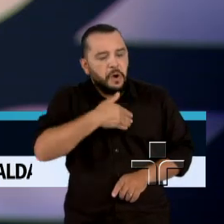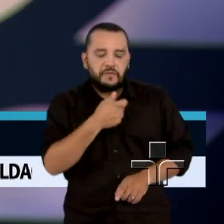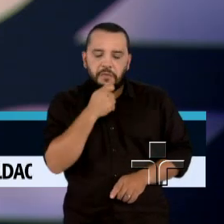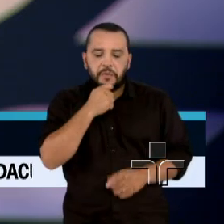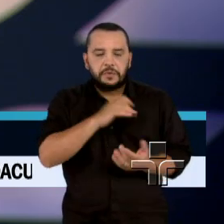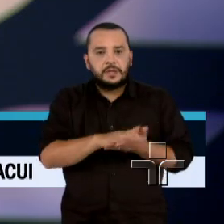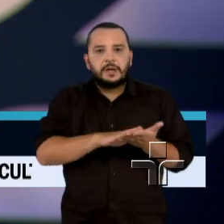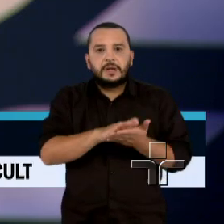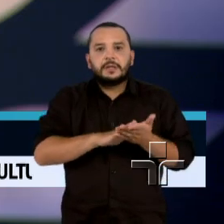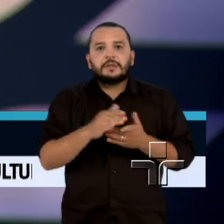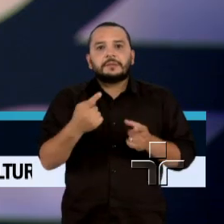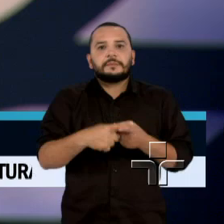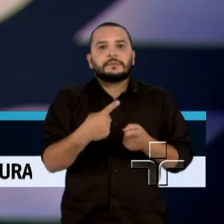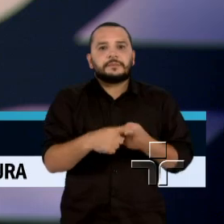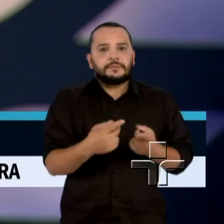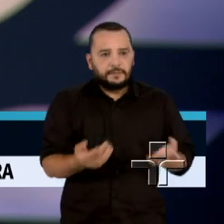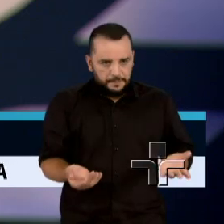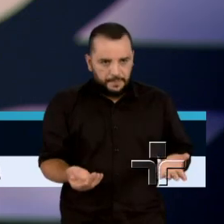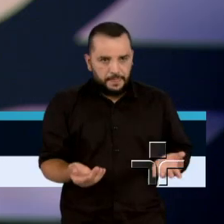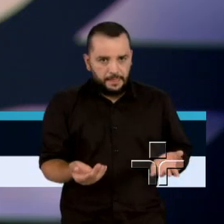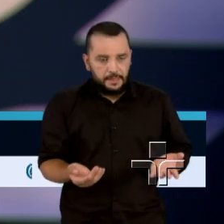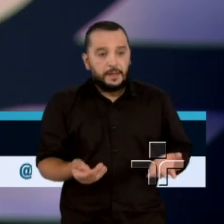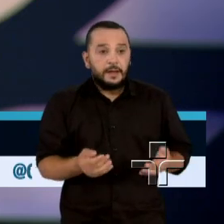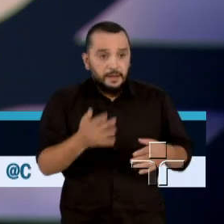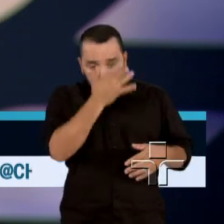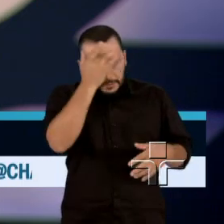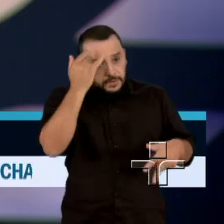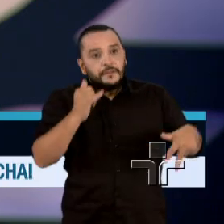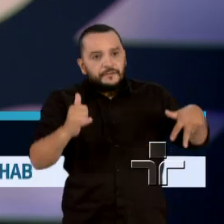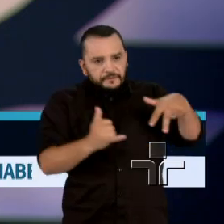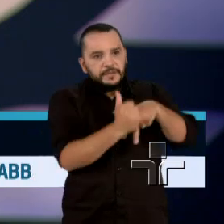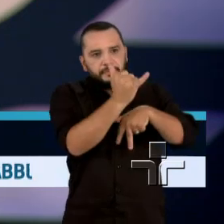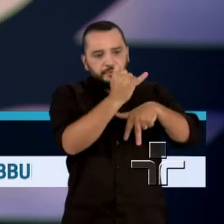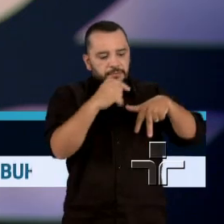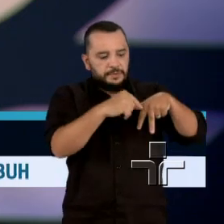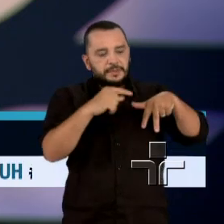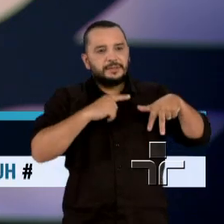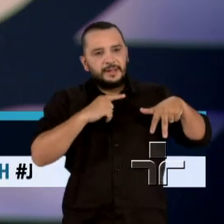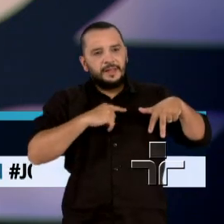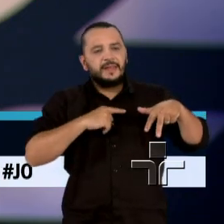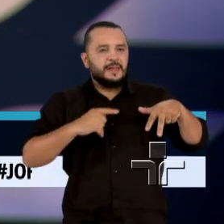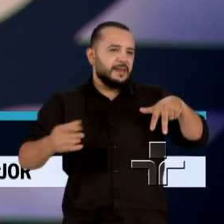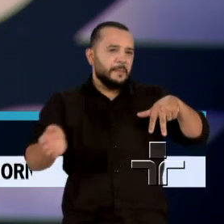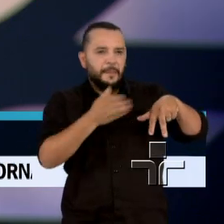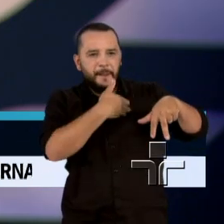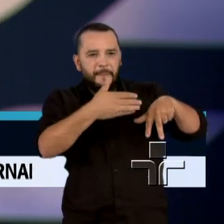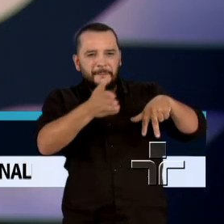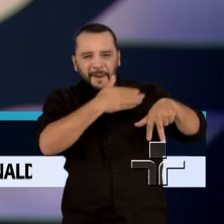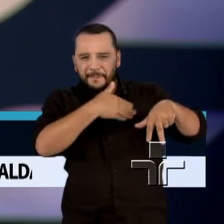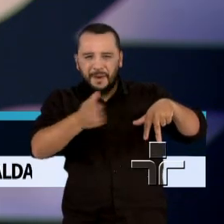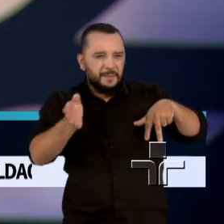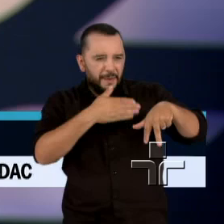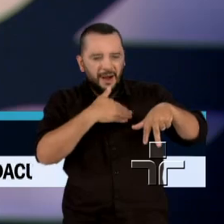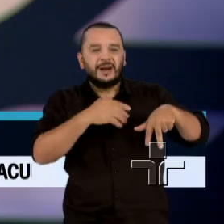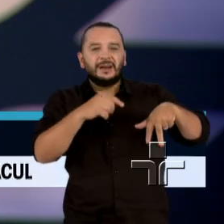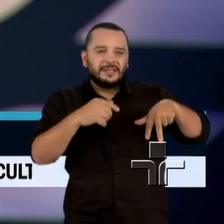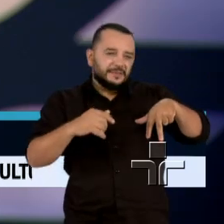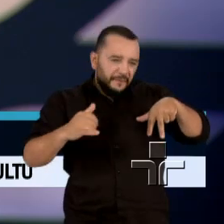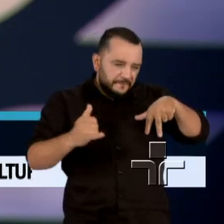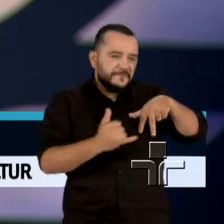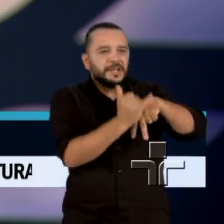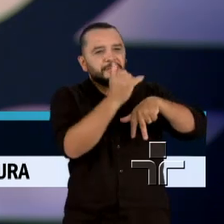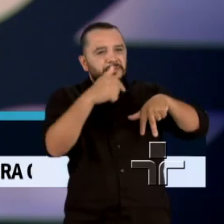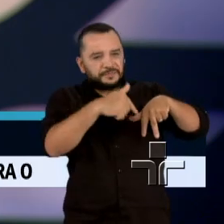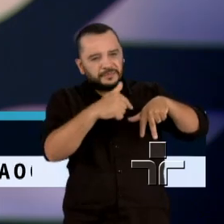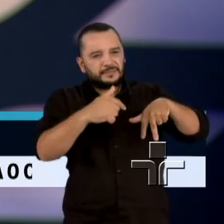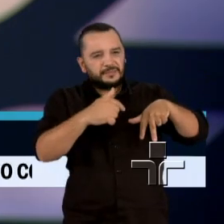quê? Porque a vítima, quando ela sofre uma violência, ela sofre um trauma. Quando ela é vítima de uma violência, ela